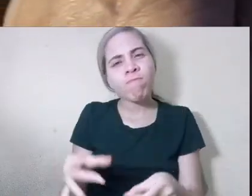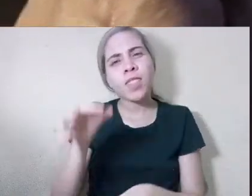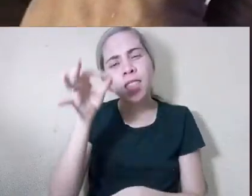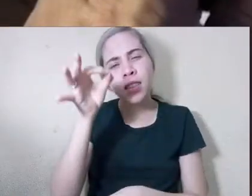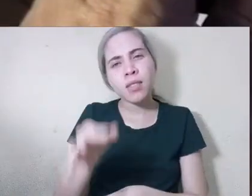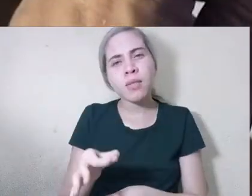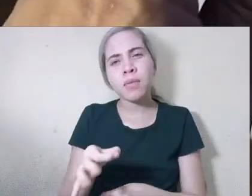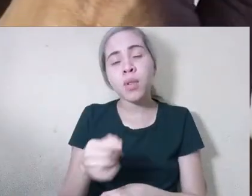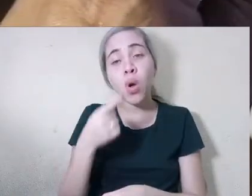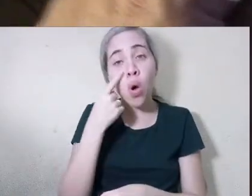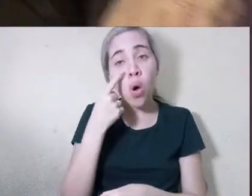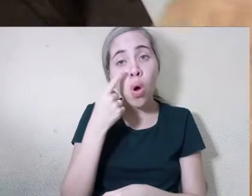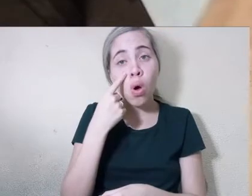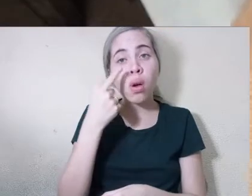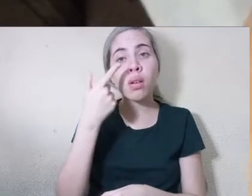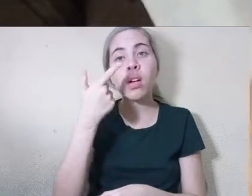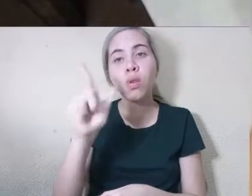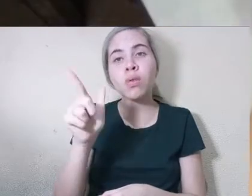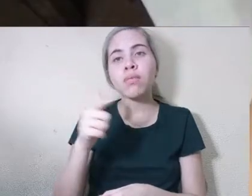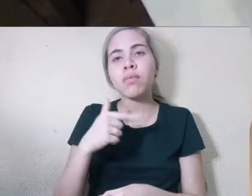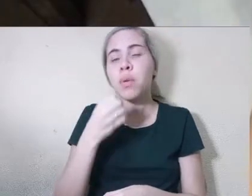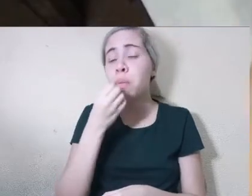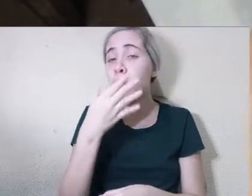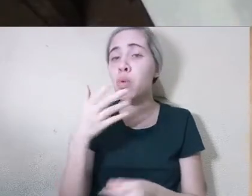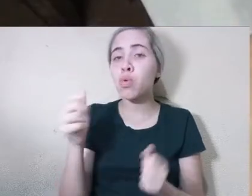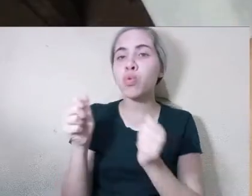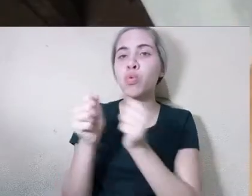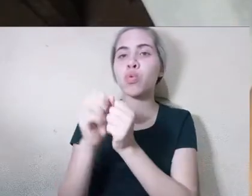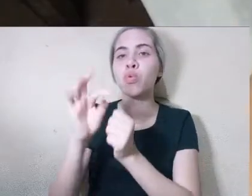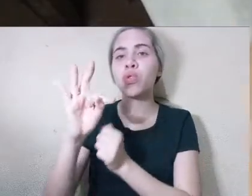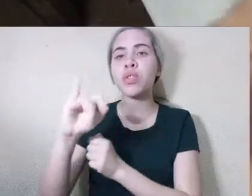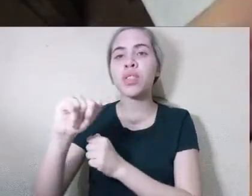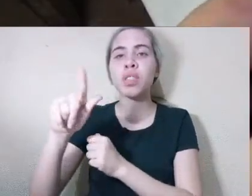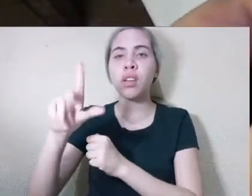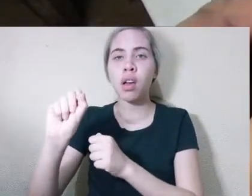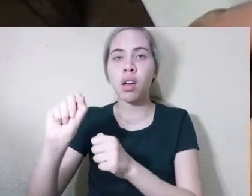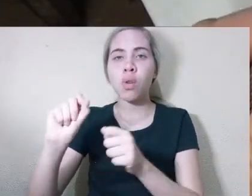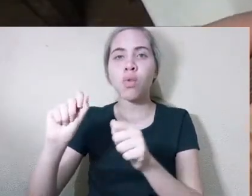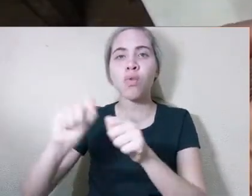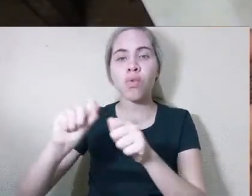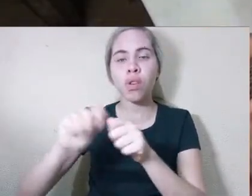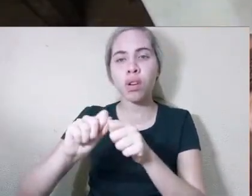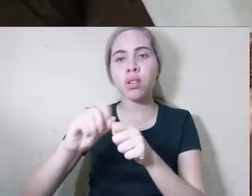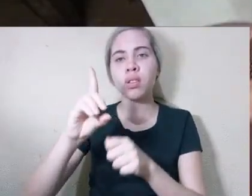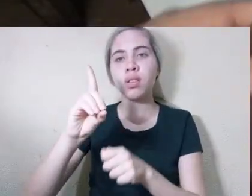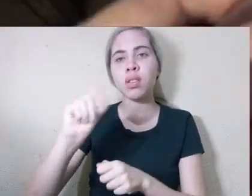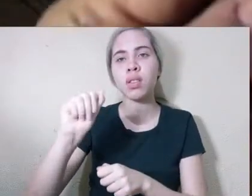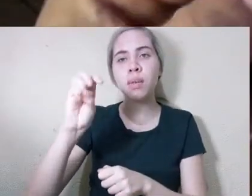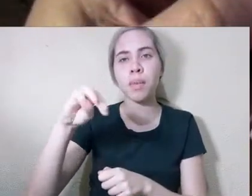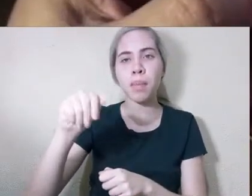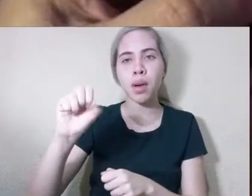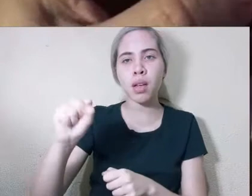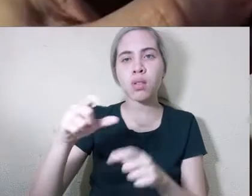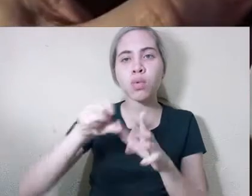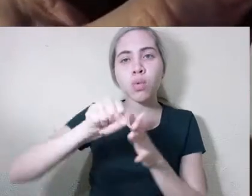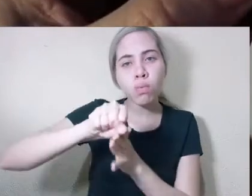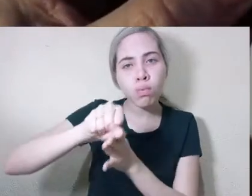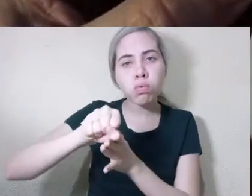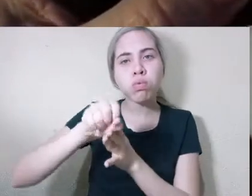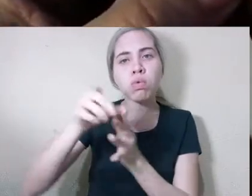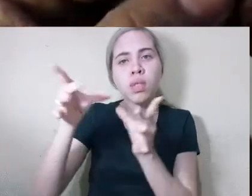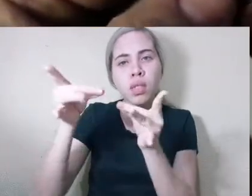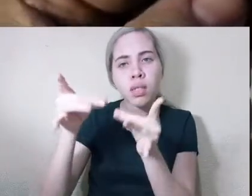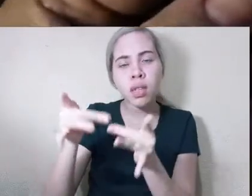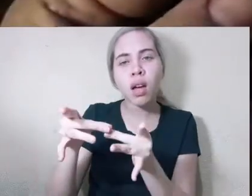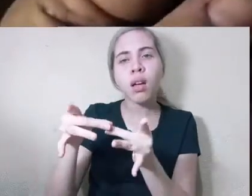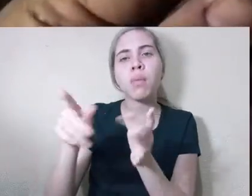acabadas. Essa daqui, que é um trabalho em parceria com o Thiago. Isso, que ele fez o damasco, né? Vocês podem ver o